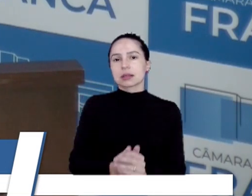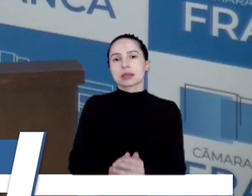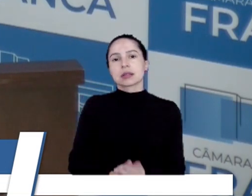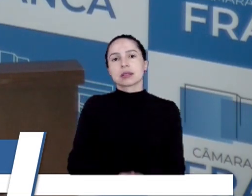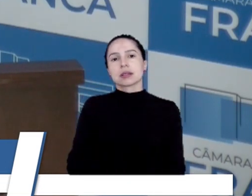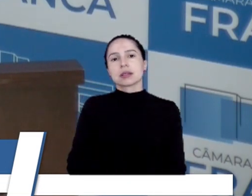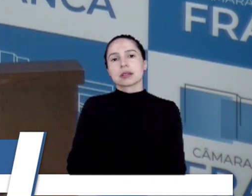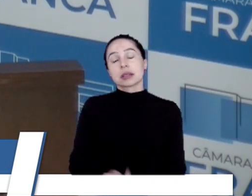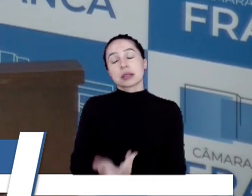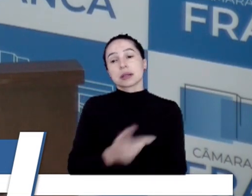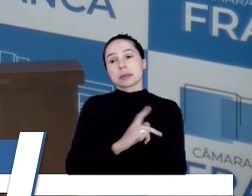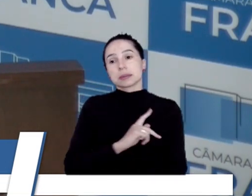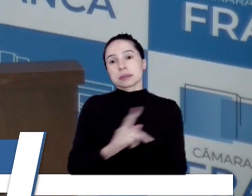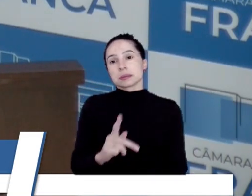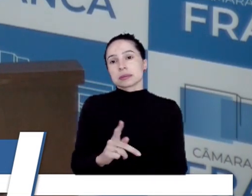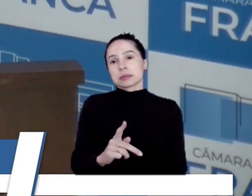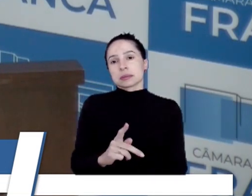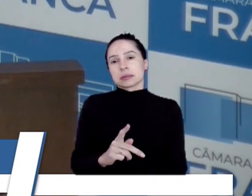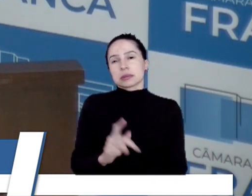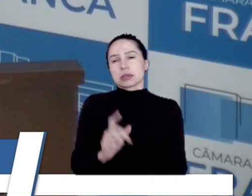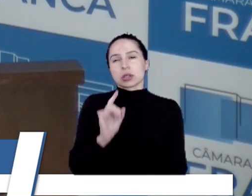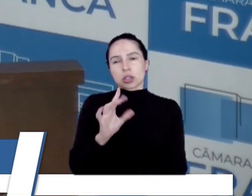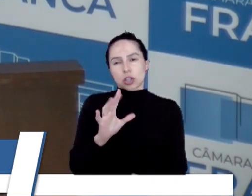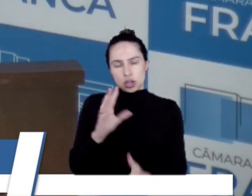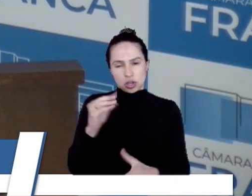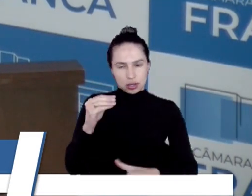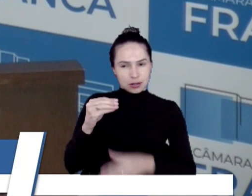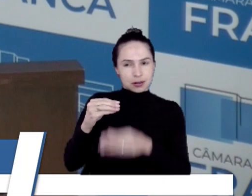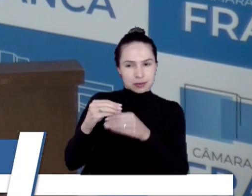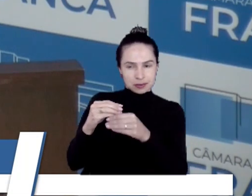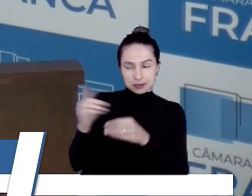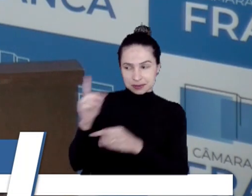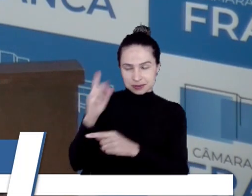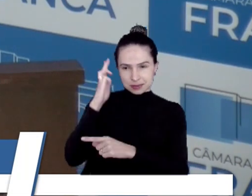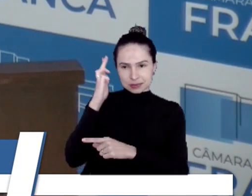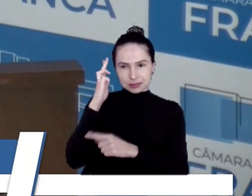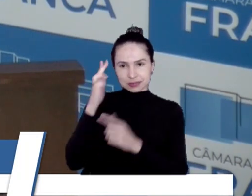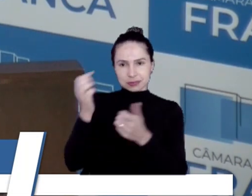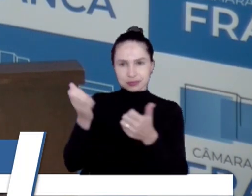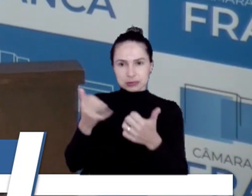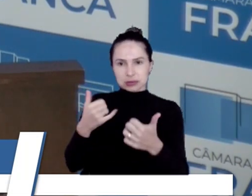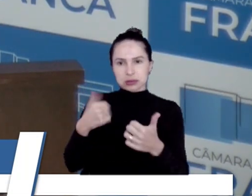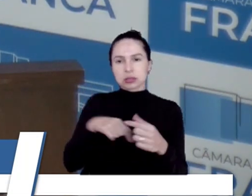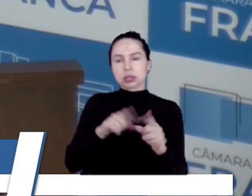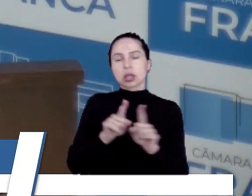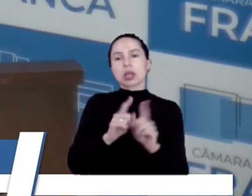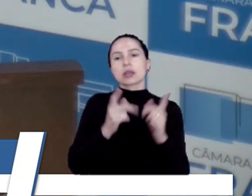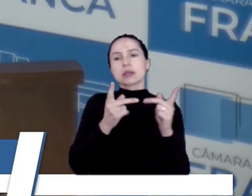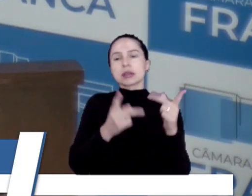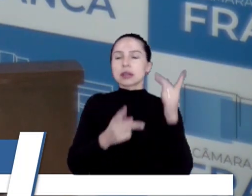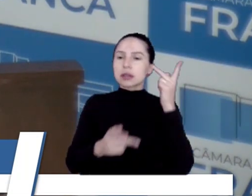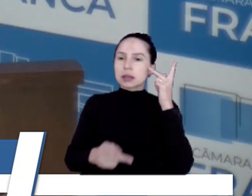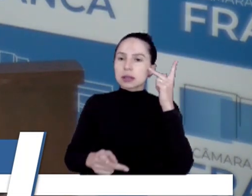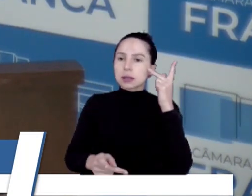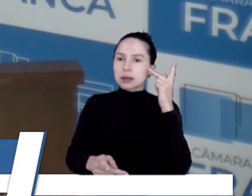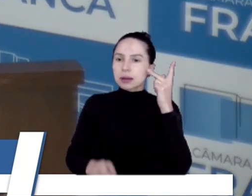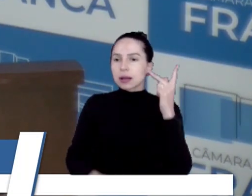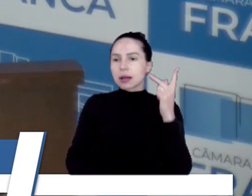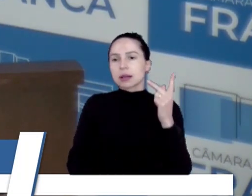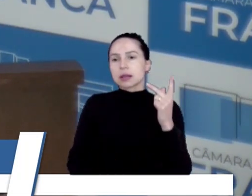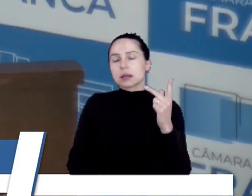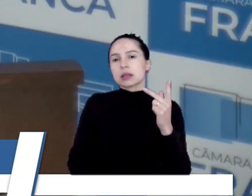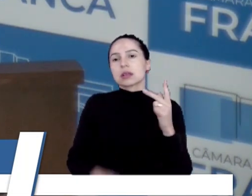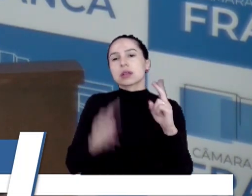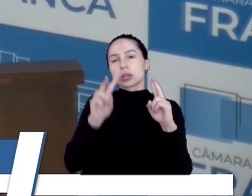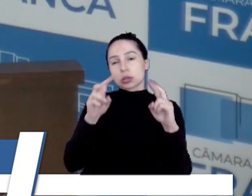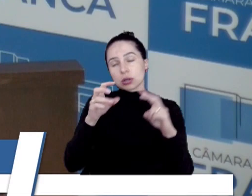Presidente, aí apenas para contribuir também com o que o Zezinho falou, nós estivemos em São Paulo e sobre os leitos, os